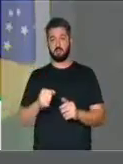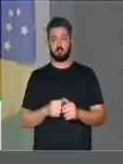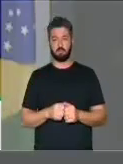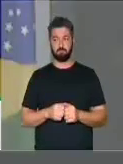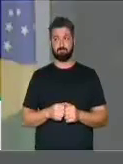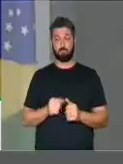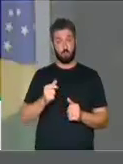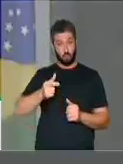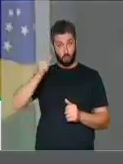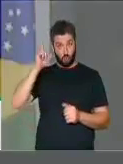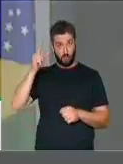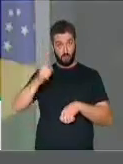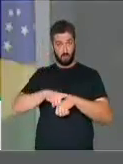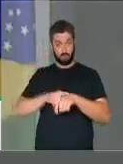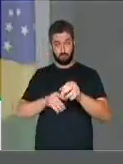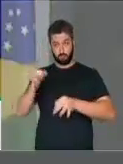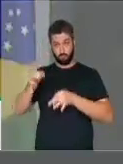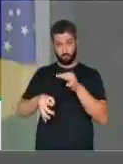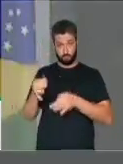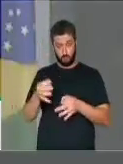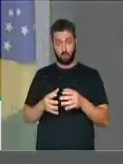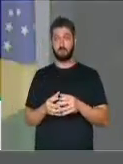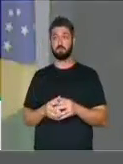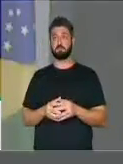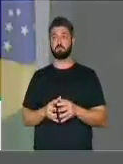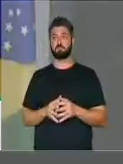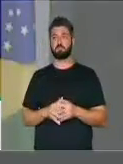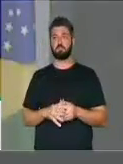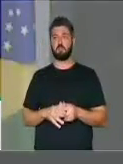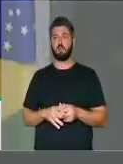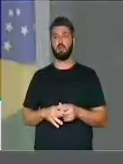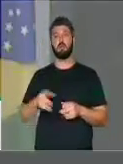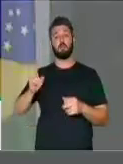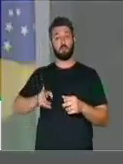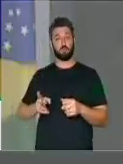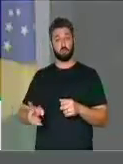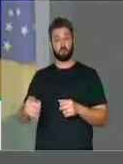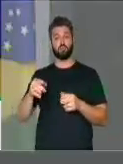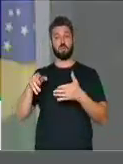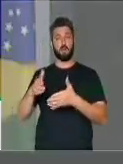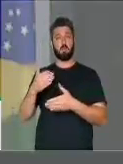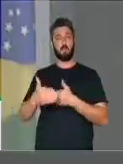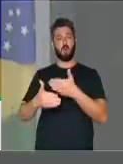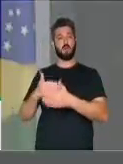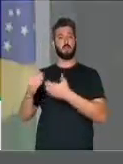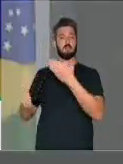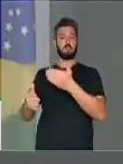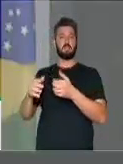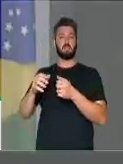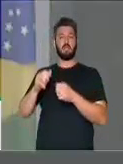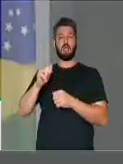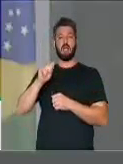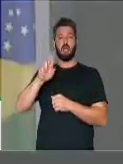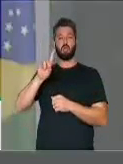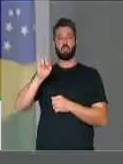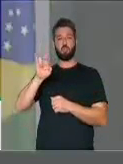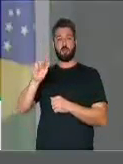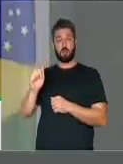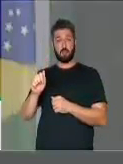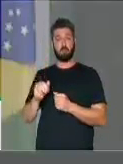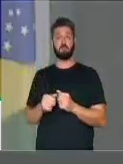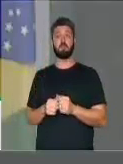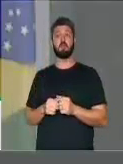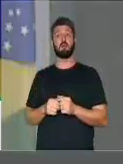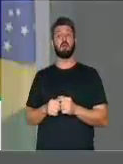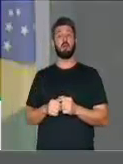E ontem, em julgamento, em tomada de conta especial, que deu prosseguimento a esse processo de auditoria, o TCU condenou